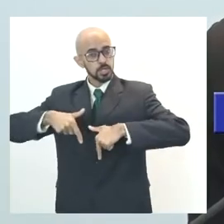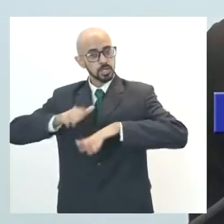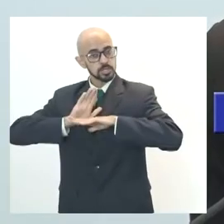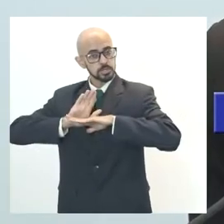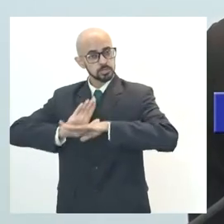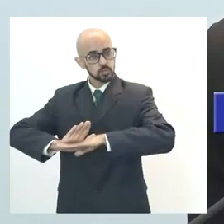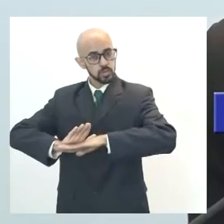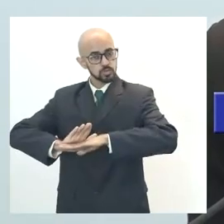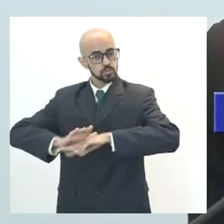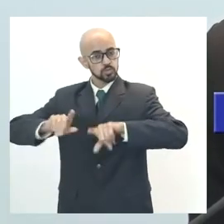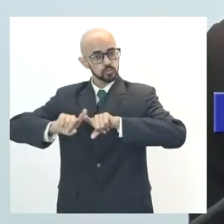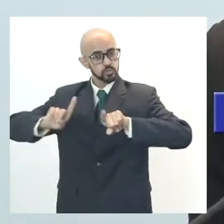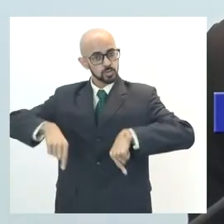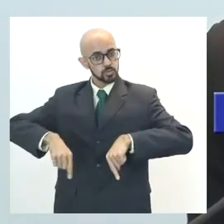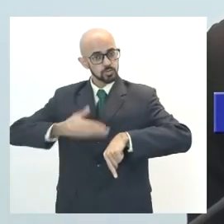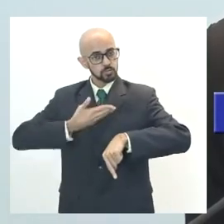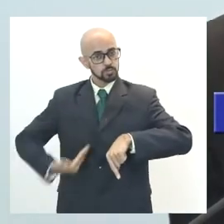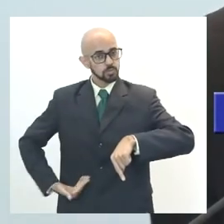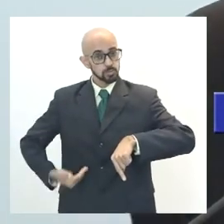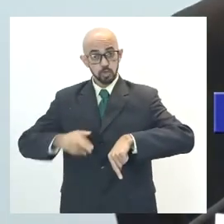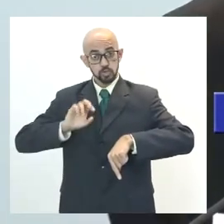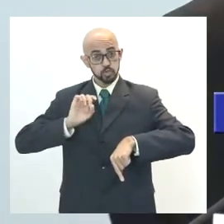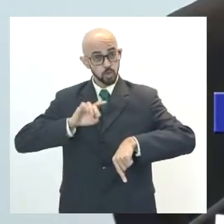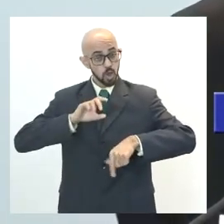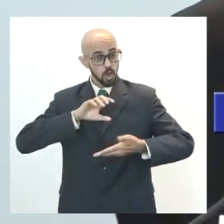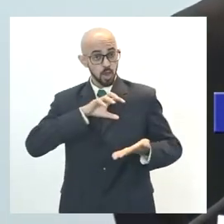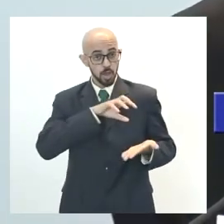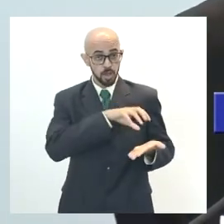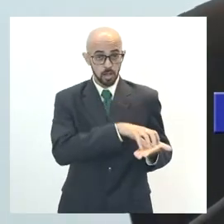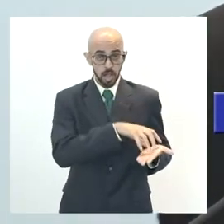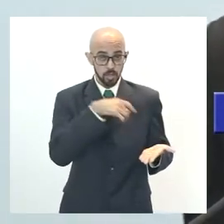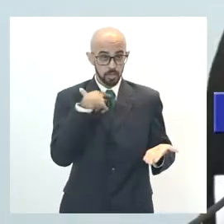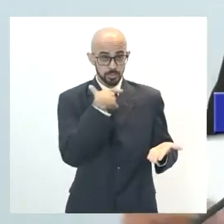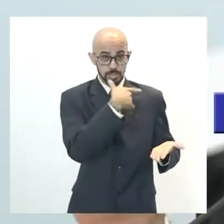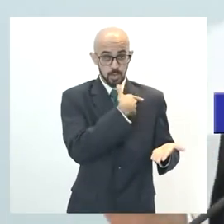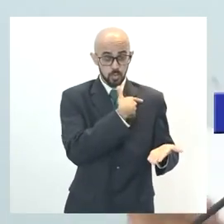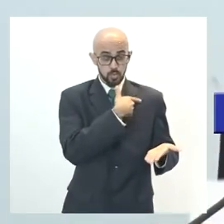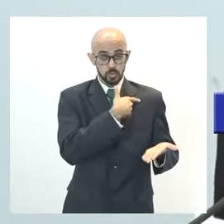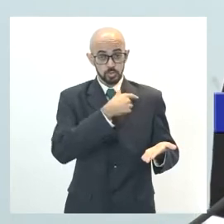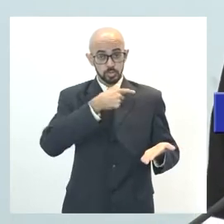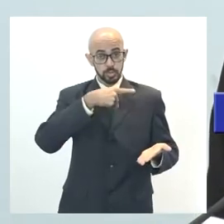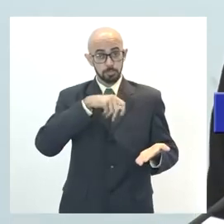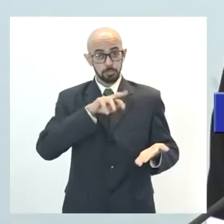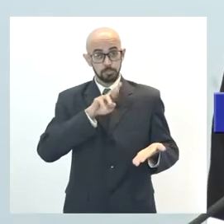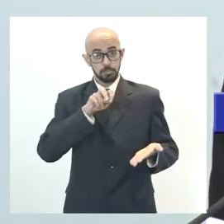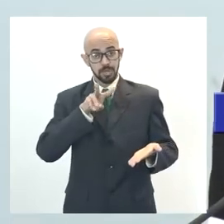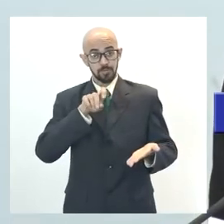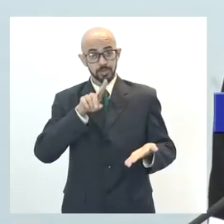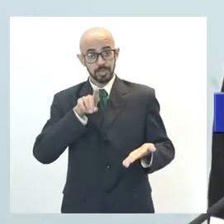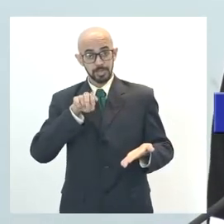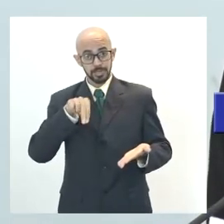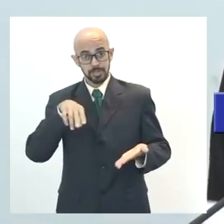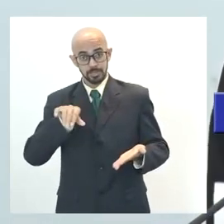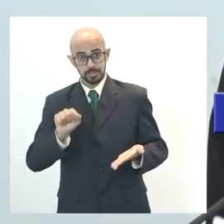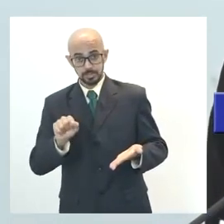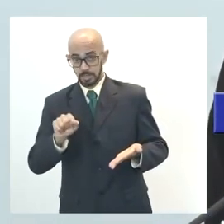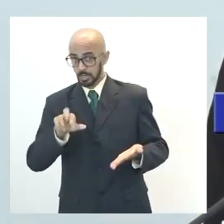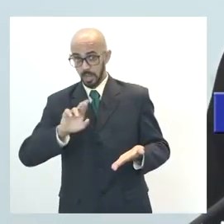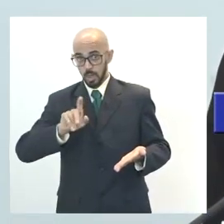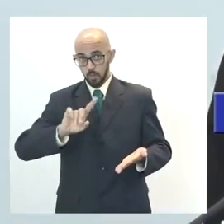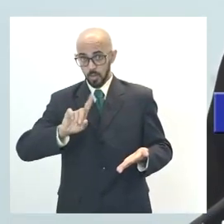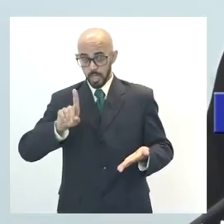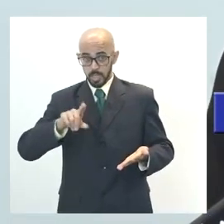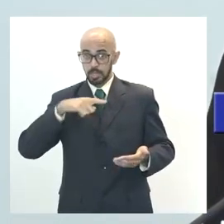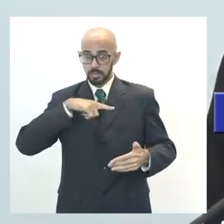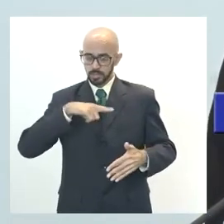Servidores tudo de modo geral não apenas da saúde e Previdência se descreve tem tem estado aí na Vanguarda